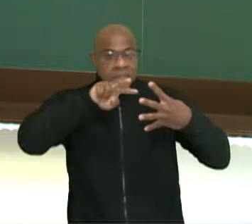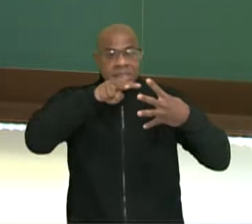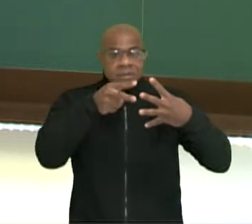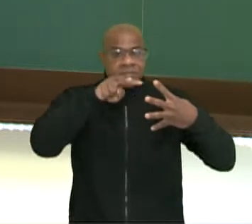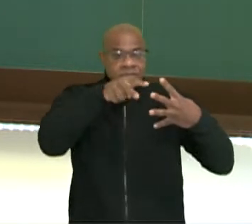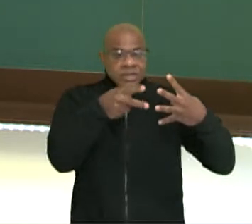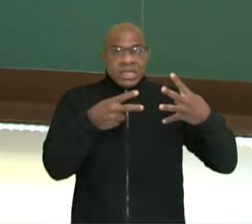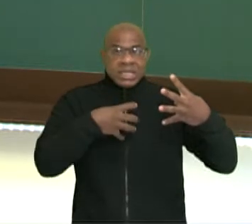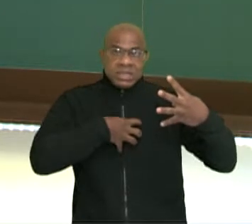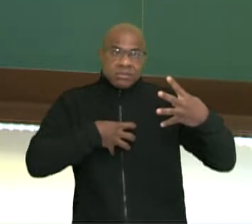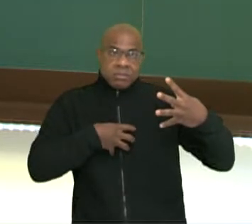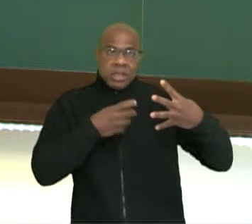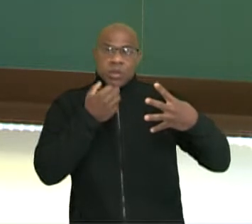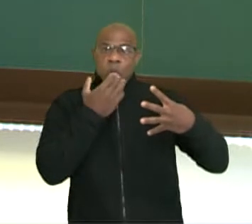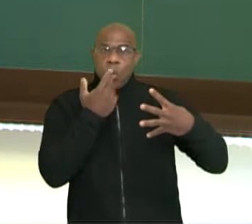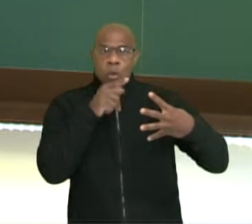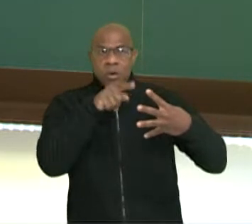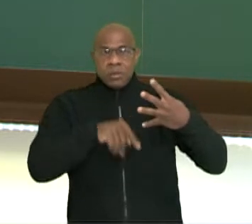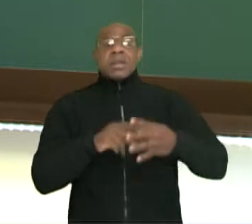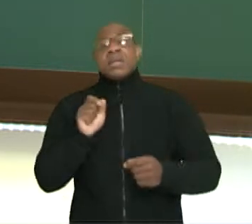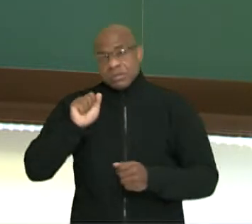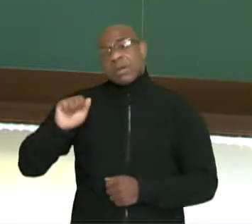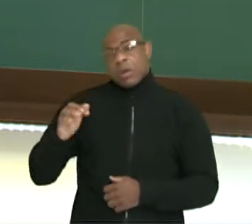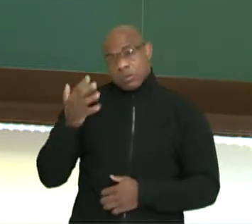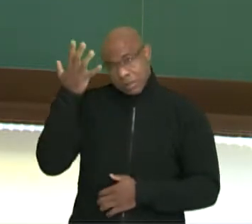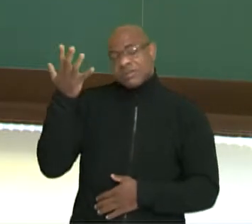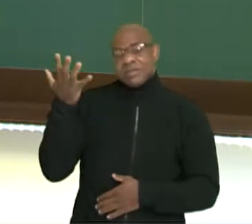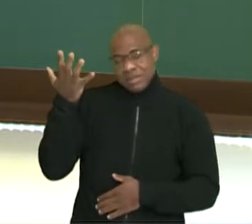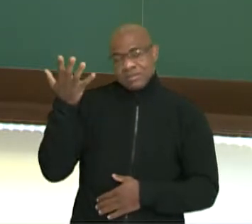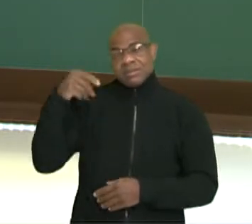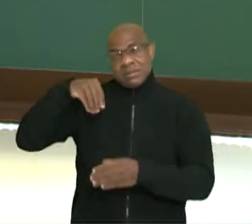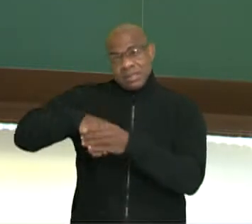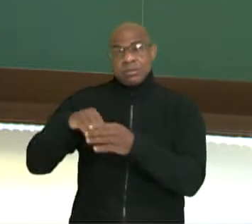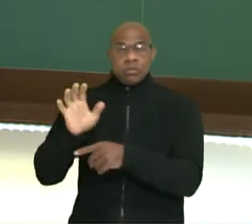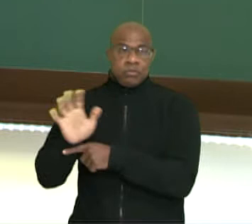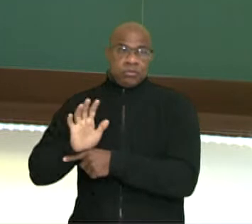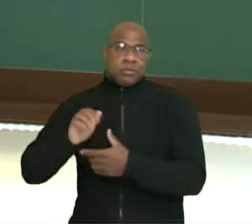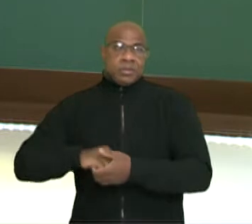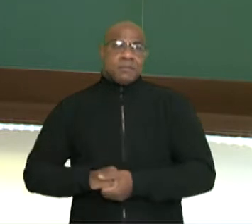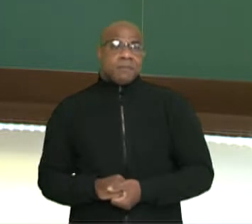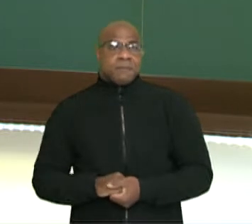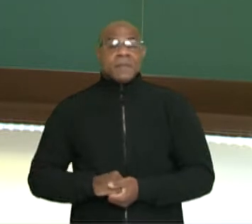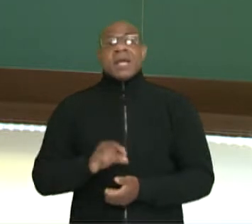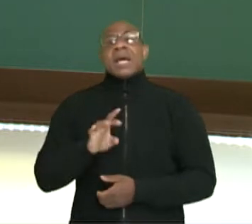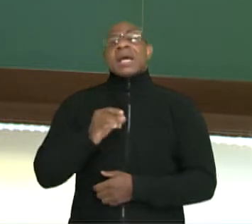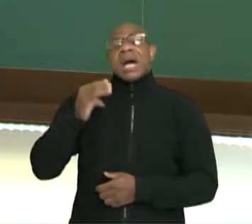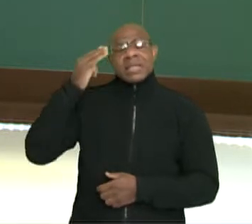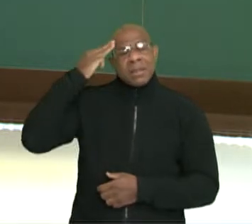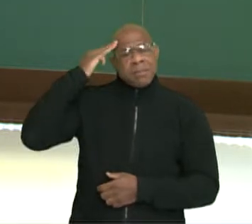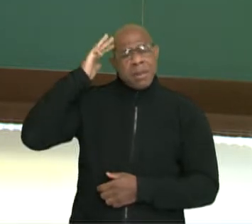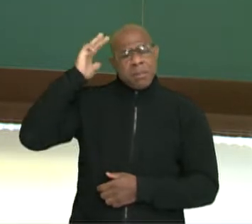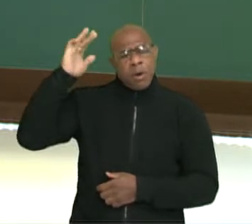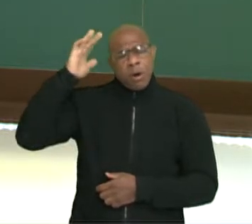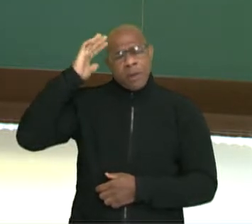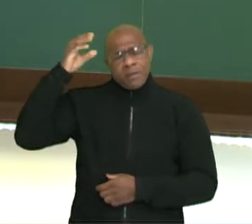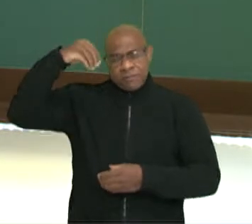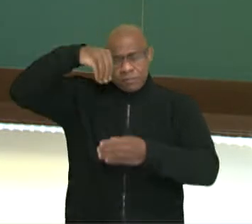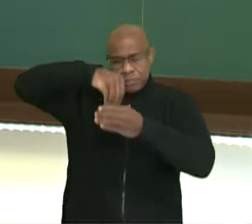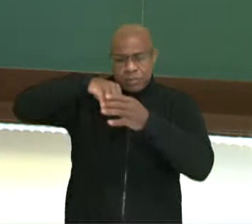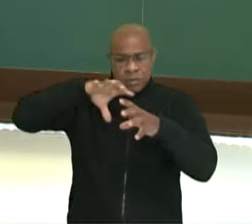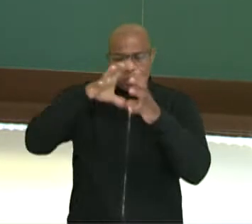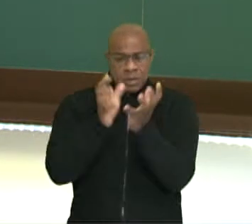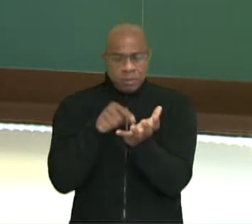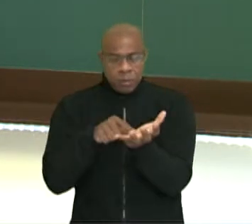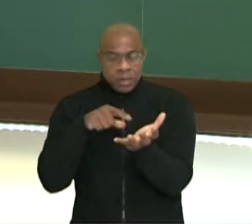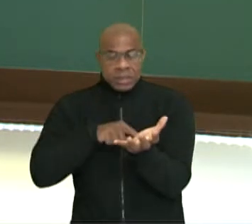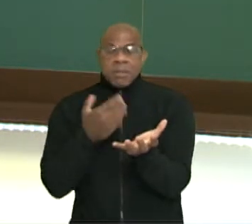memória. E é isso que acontece no filme. Cada memória vai vindo, eles colocam dentro de uma bola e essa bola tem uma cor que